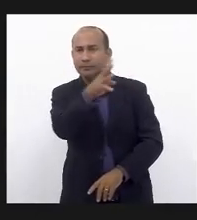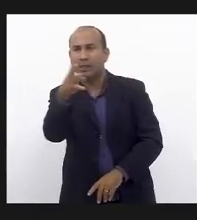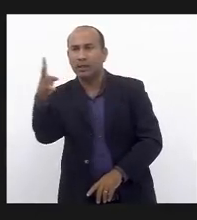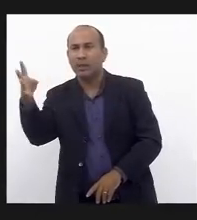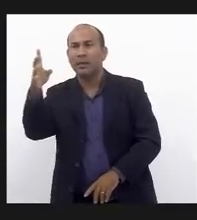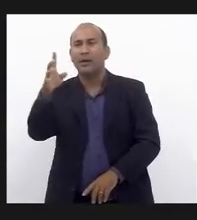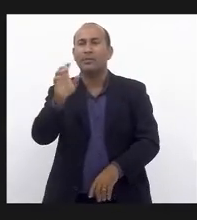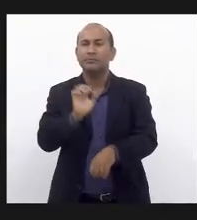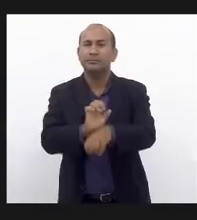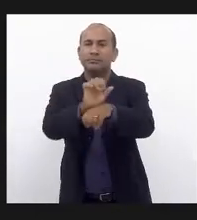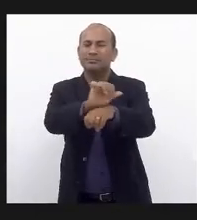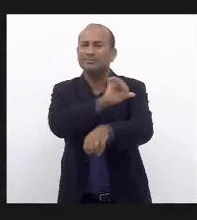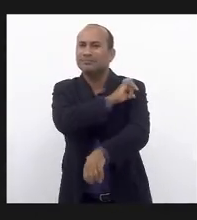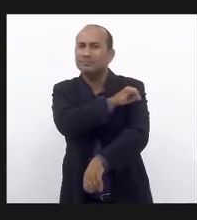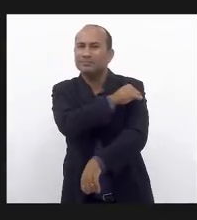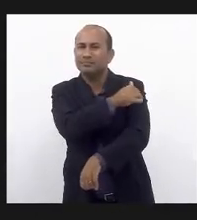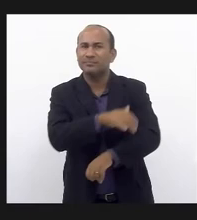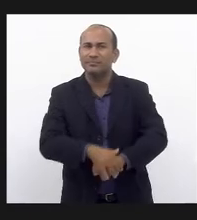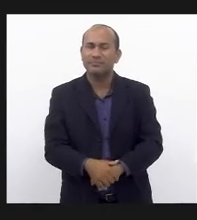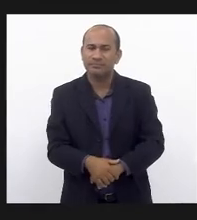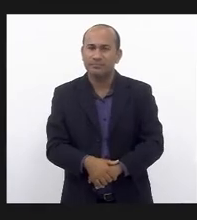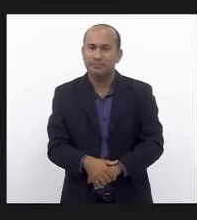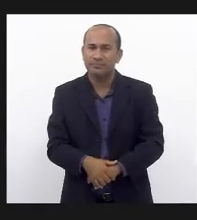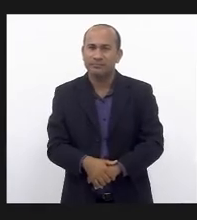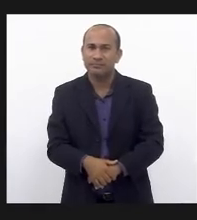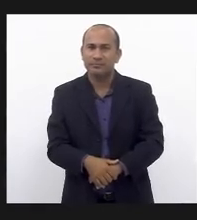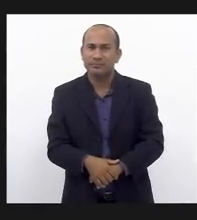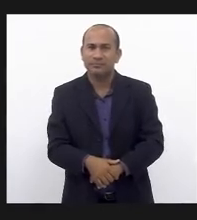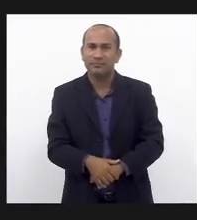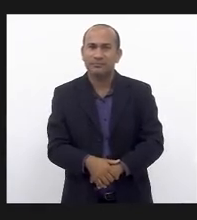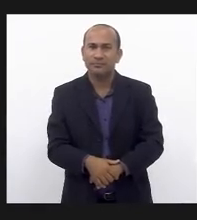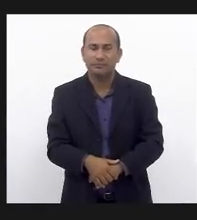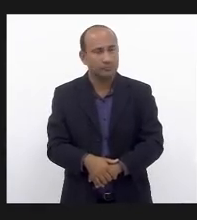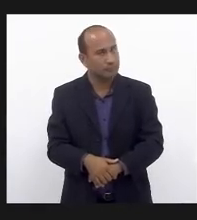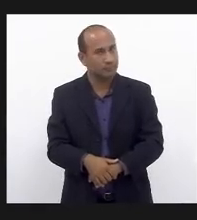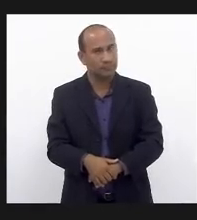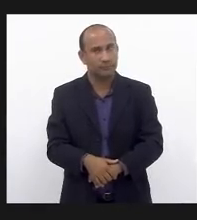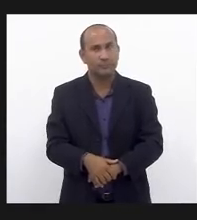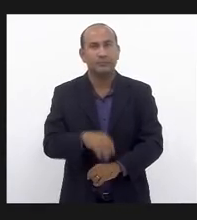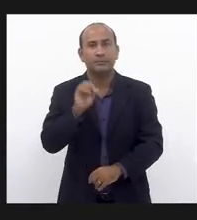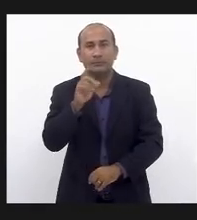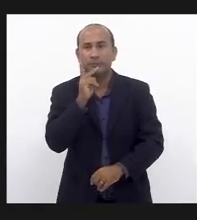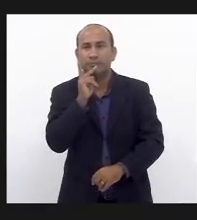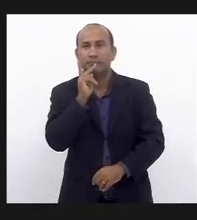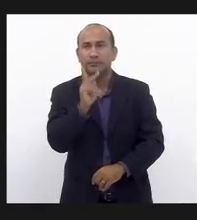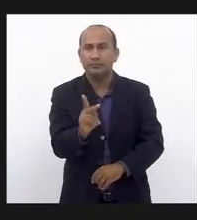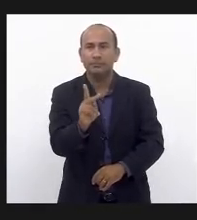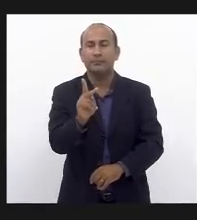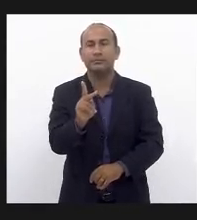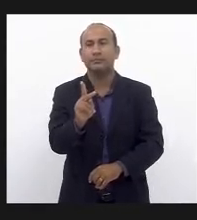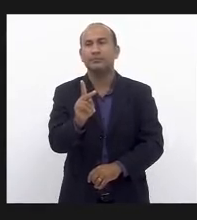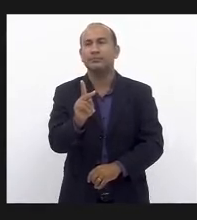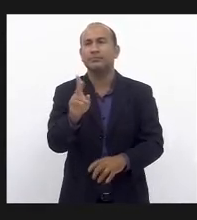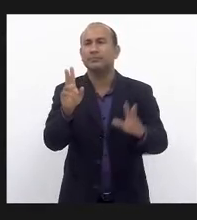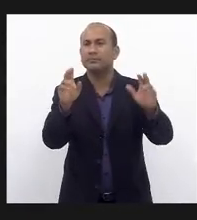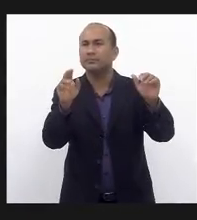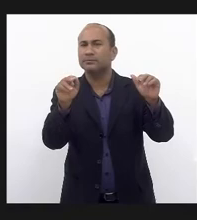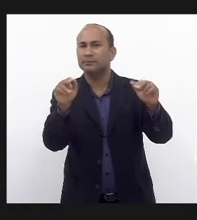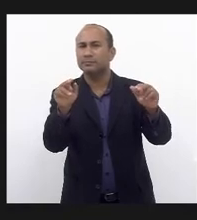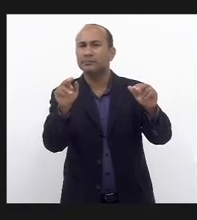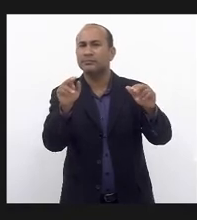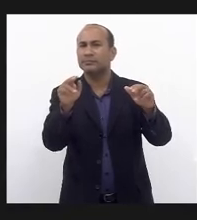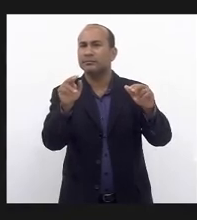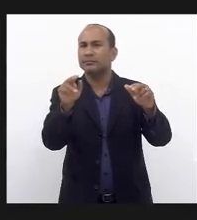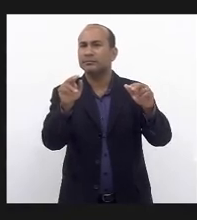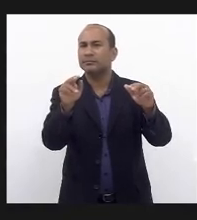do Estado do Rio de Janeiro o Março Violeta, que trata a respeito do